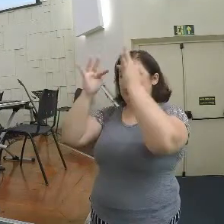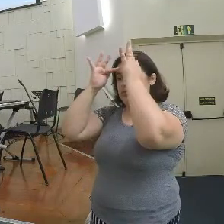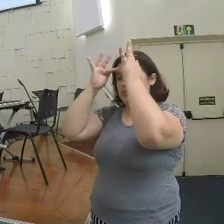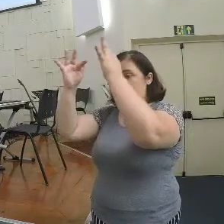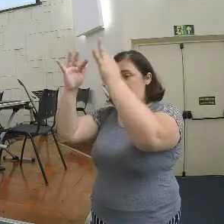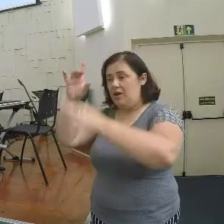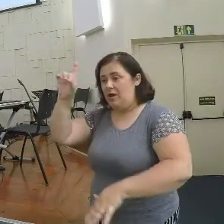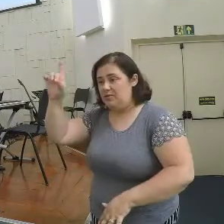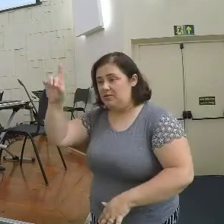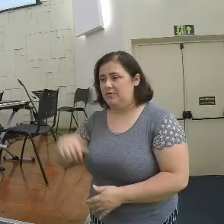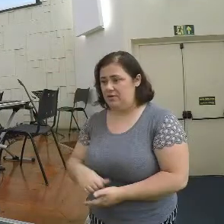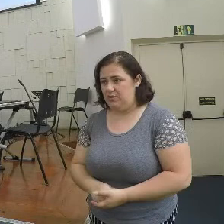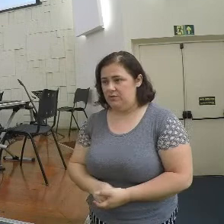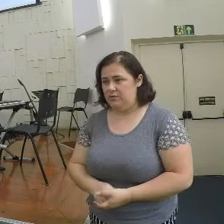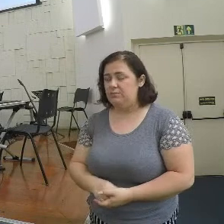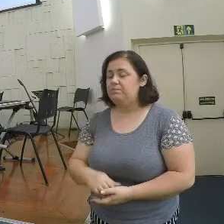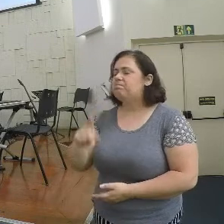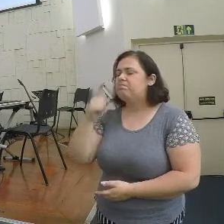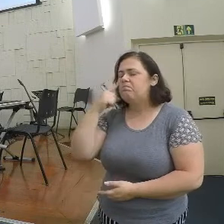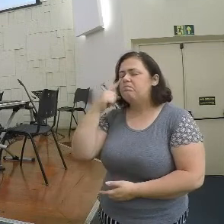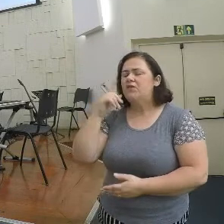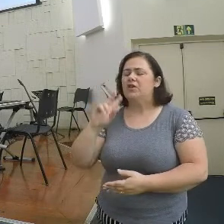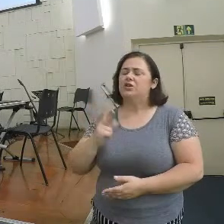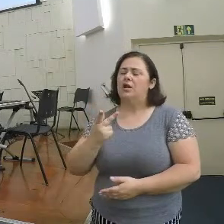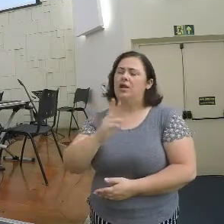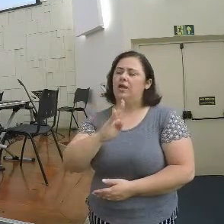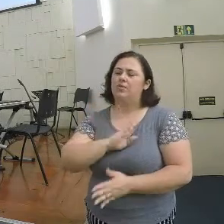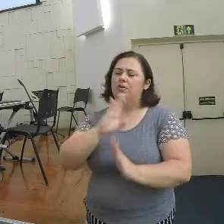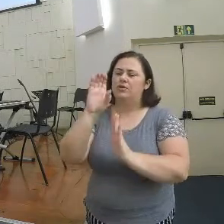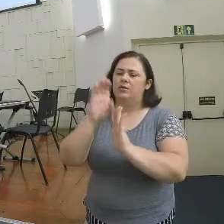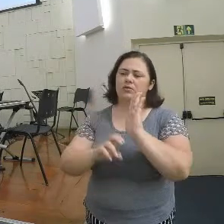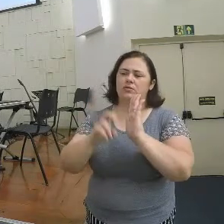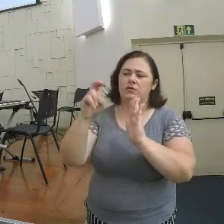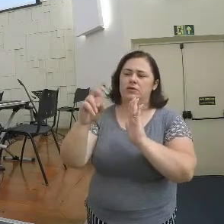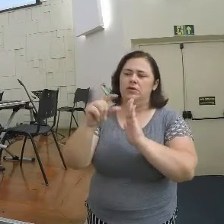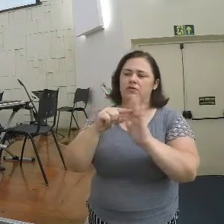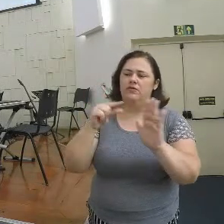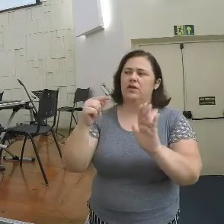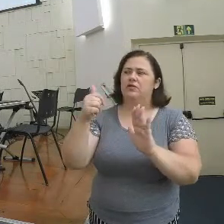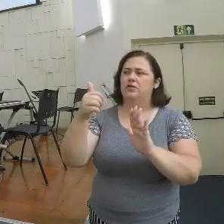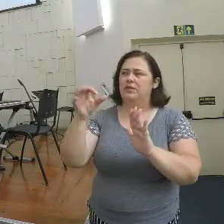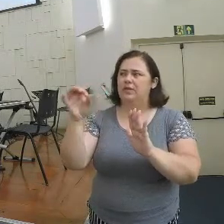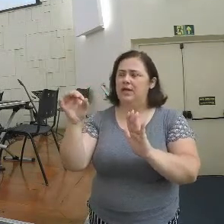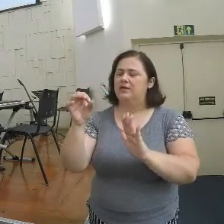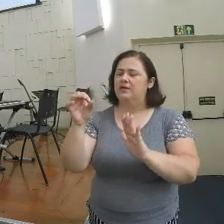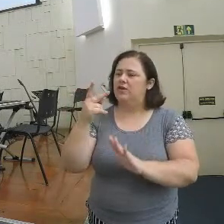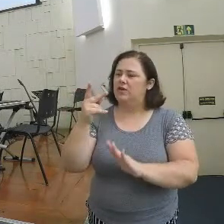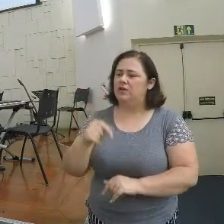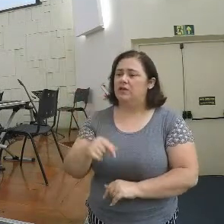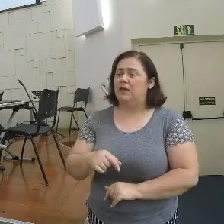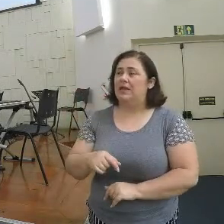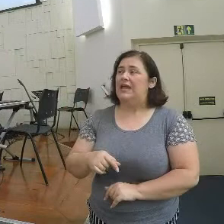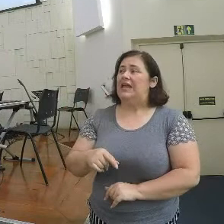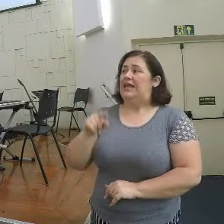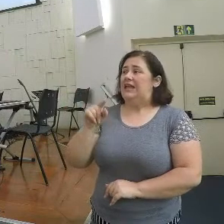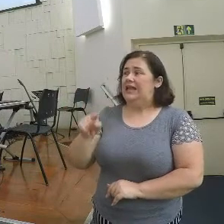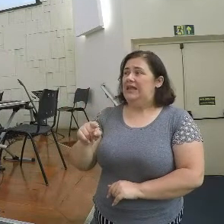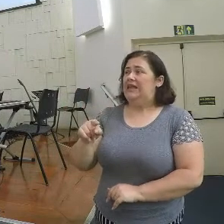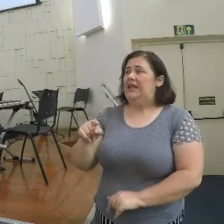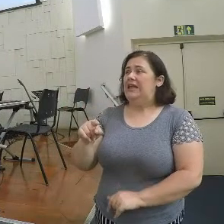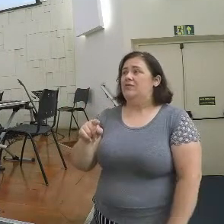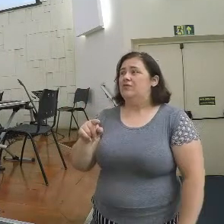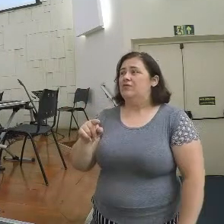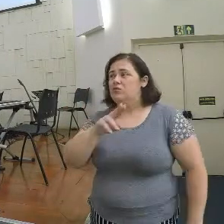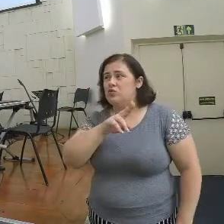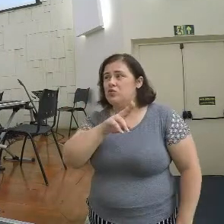5, verso 10. Tendo sido nomeado por Deus sumo sacerdote, segundo a ordem de Melquisedeque.